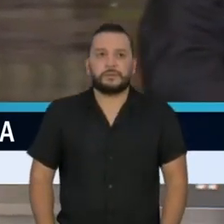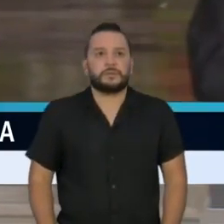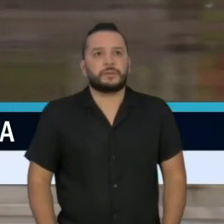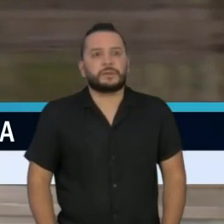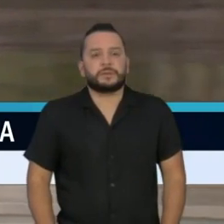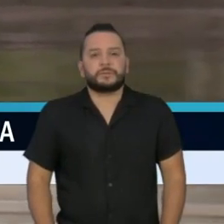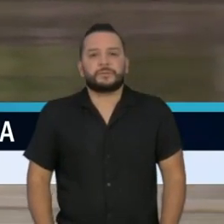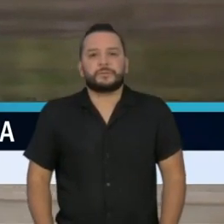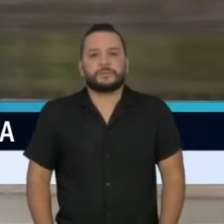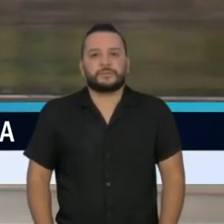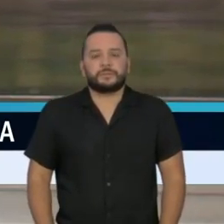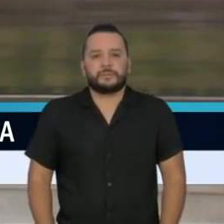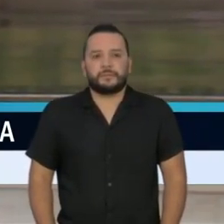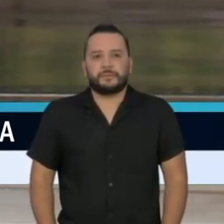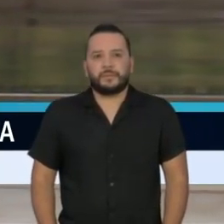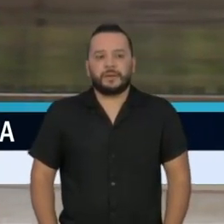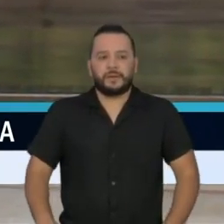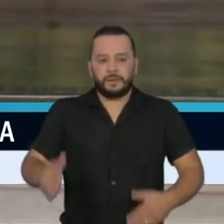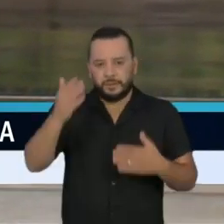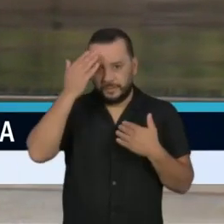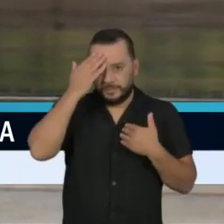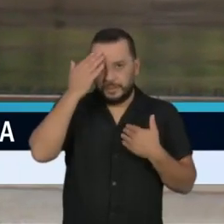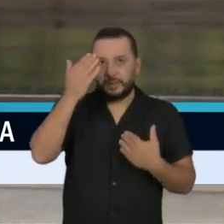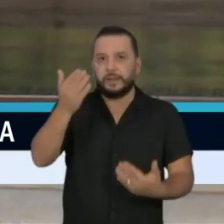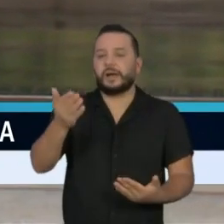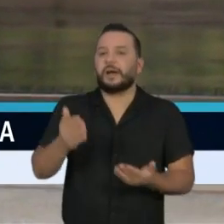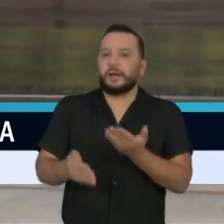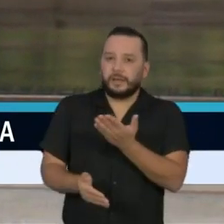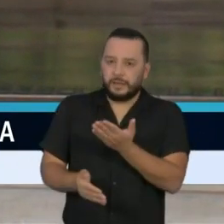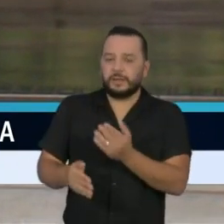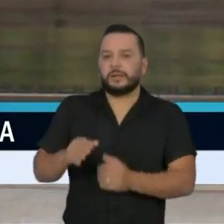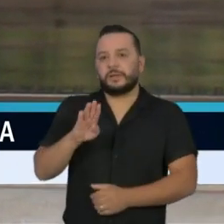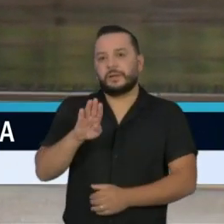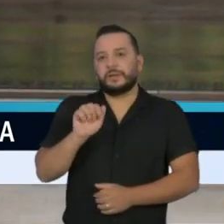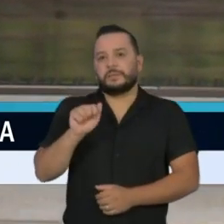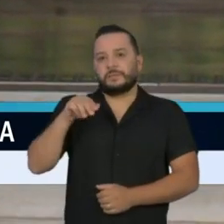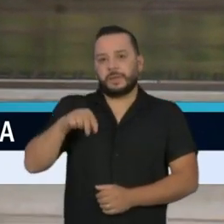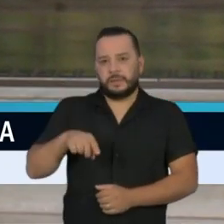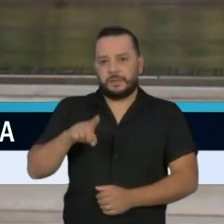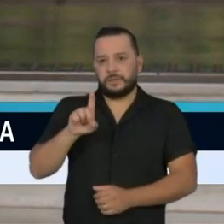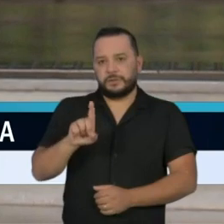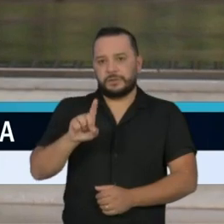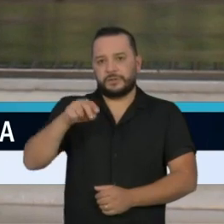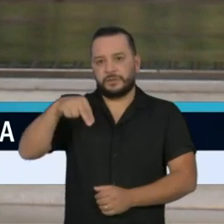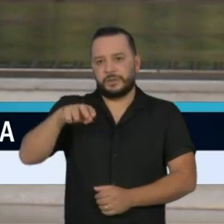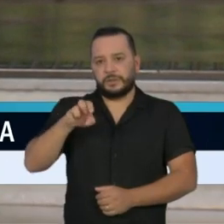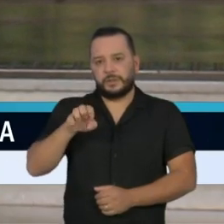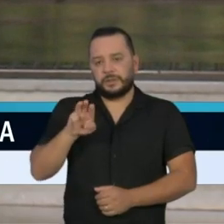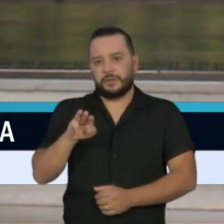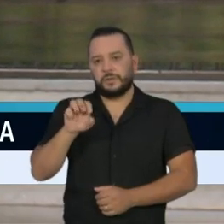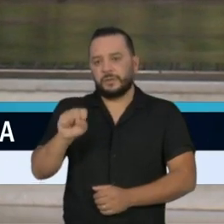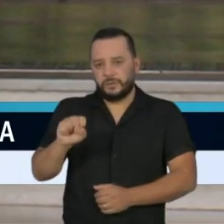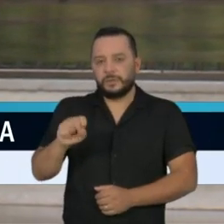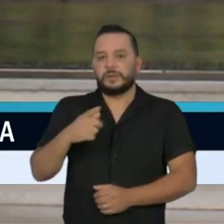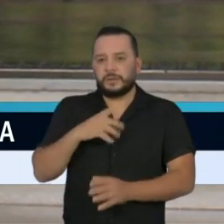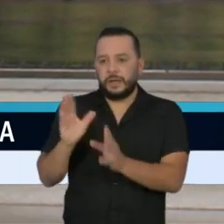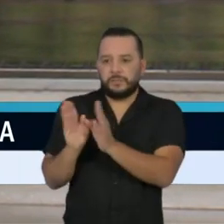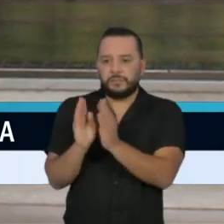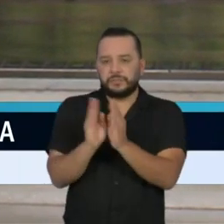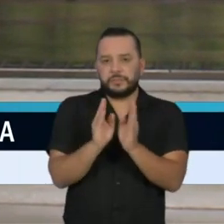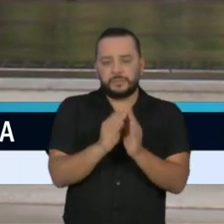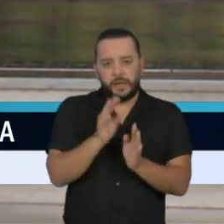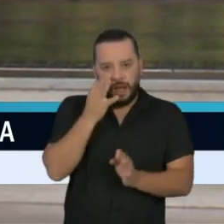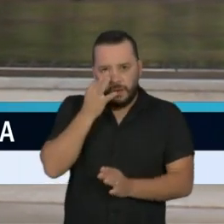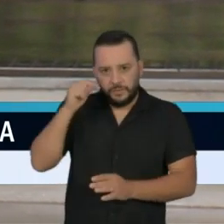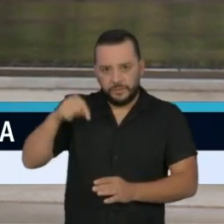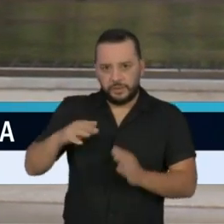Vamos agora, obrigado Silvério Moraes, da Band News, que aliás está transmitindo flashes ao vivo direto aqui do Palácio dos